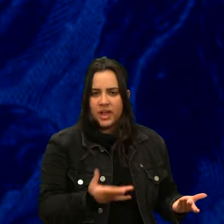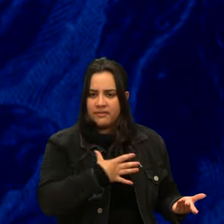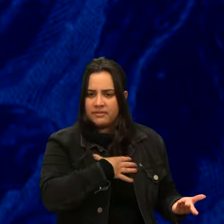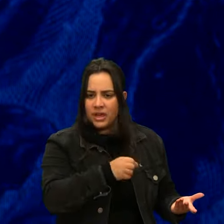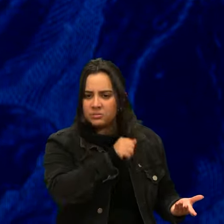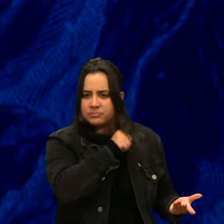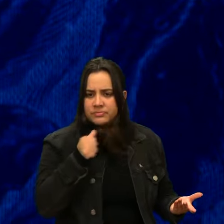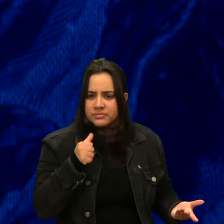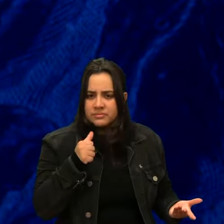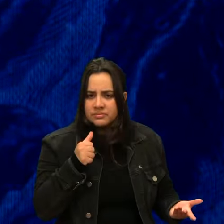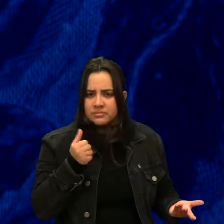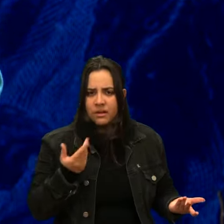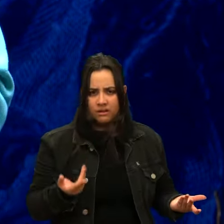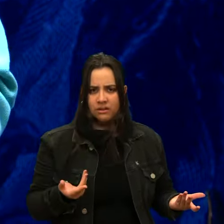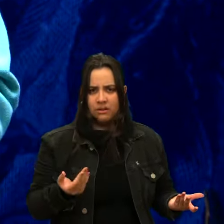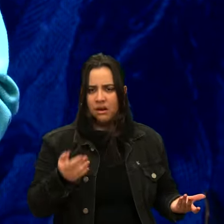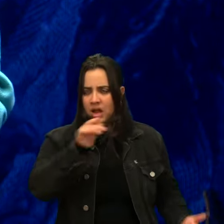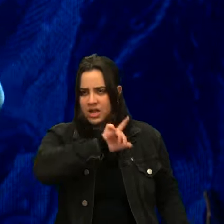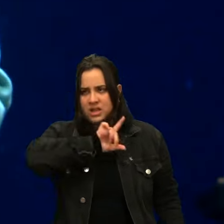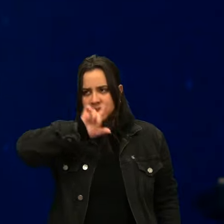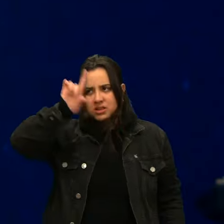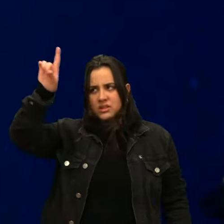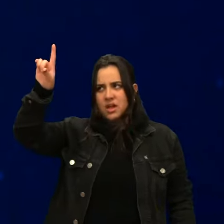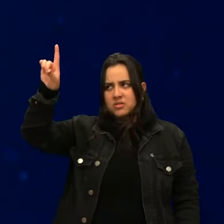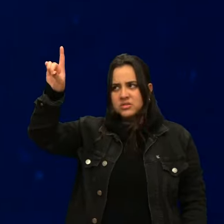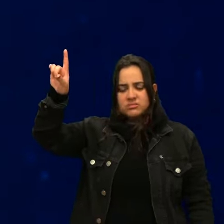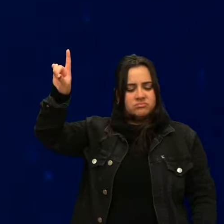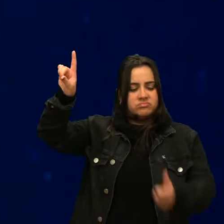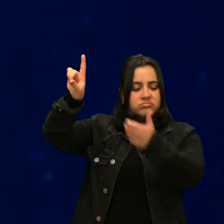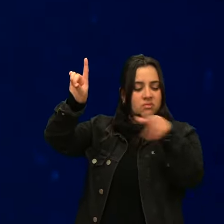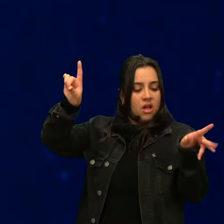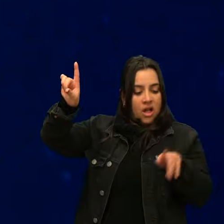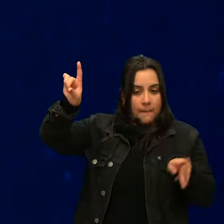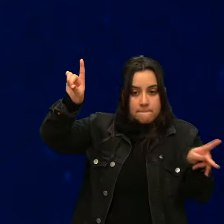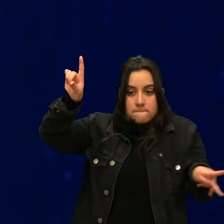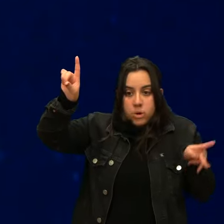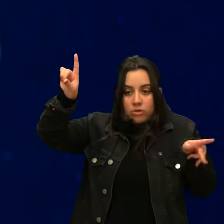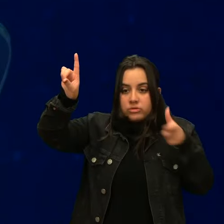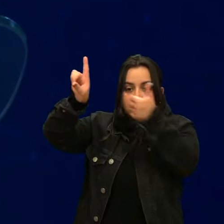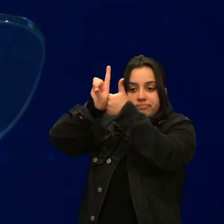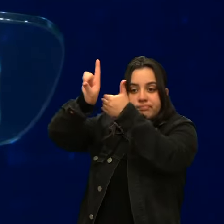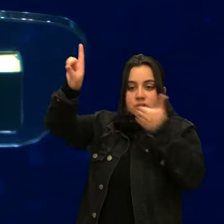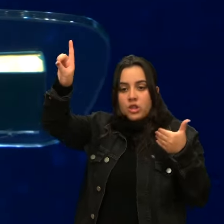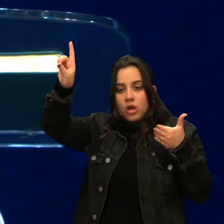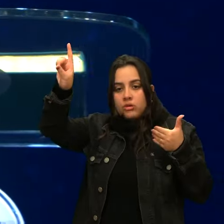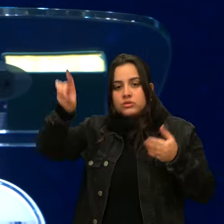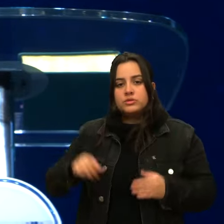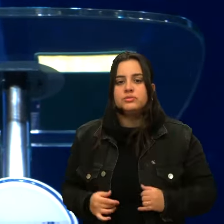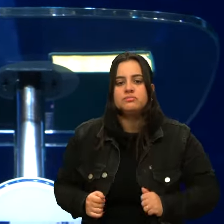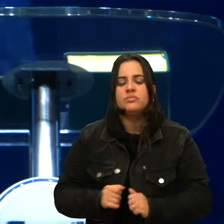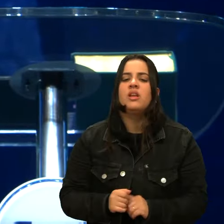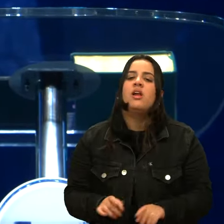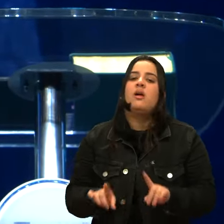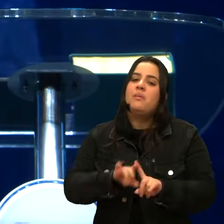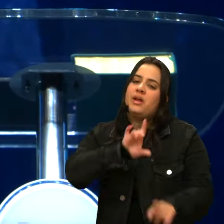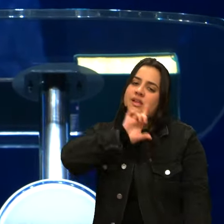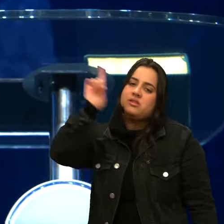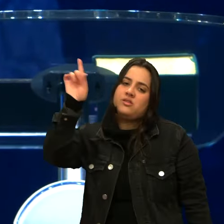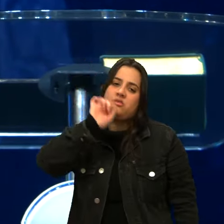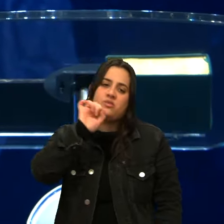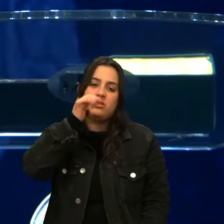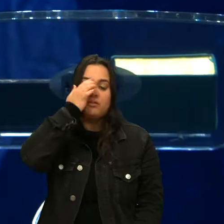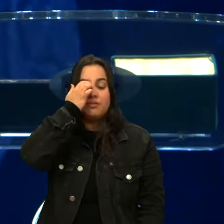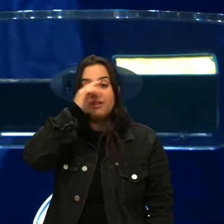Deus falava, de repente, não era mais tão importante. E Deus deu muitas chances, como a gente tem um Deus